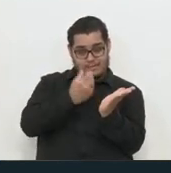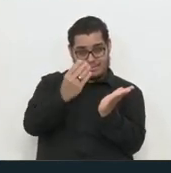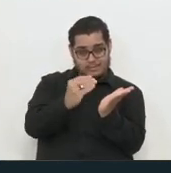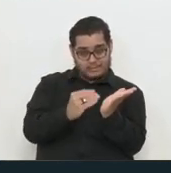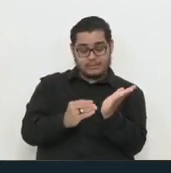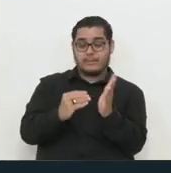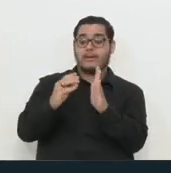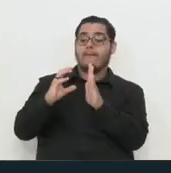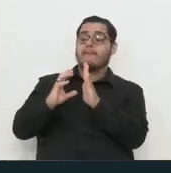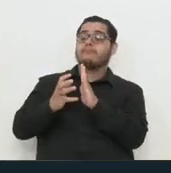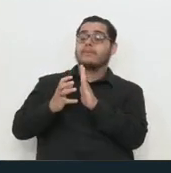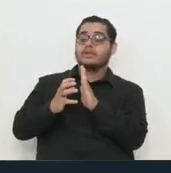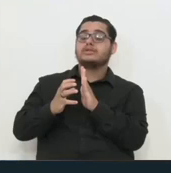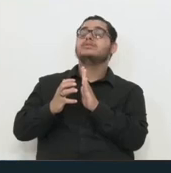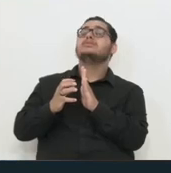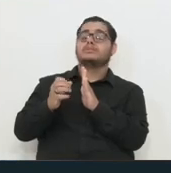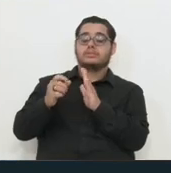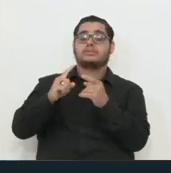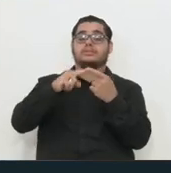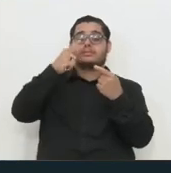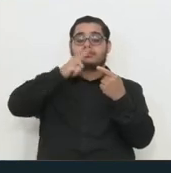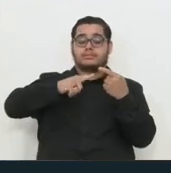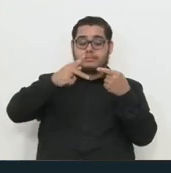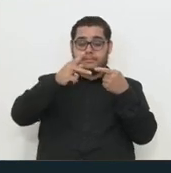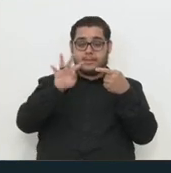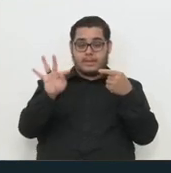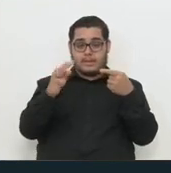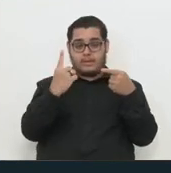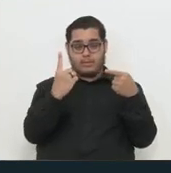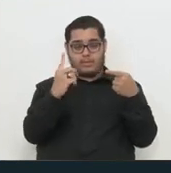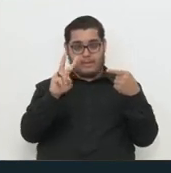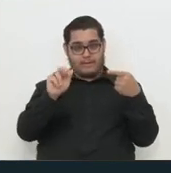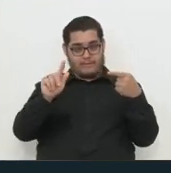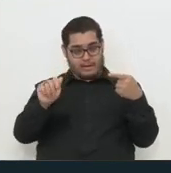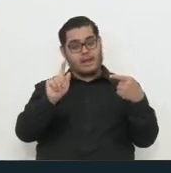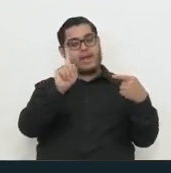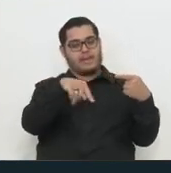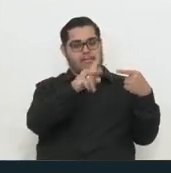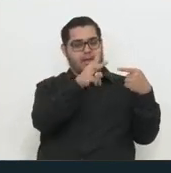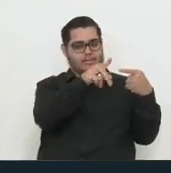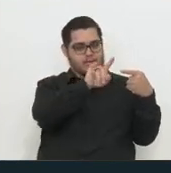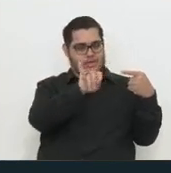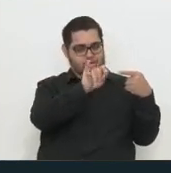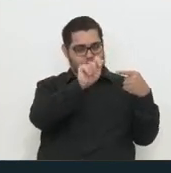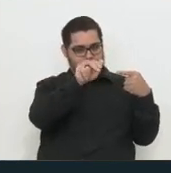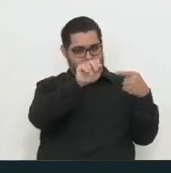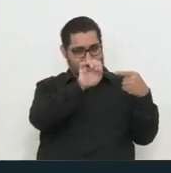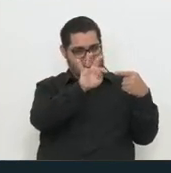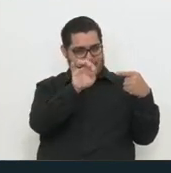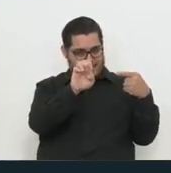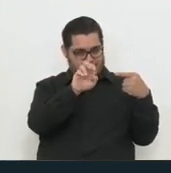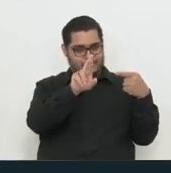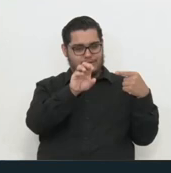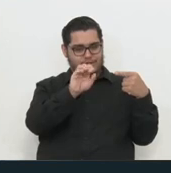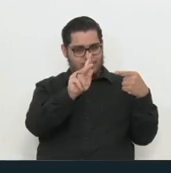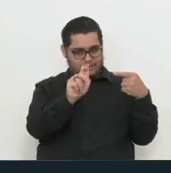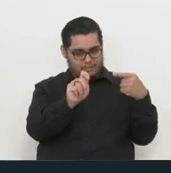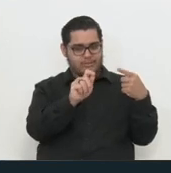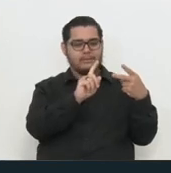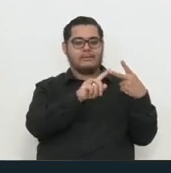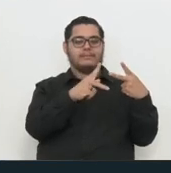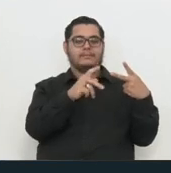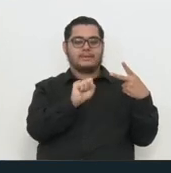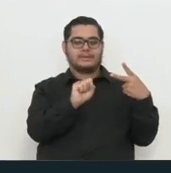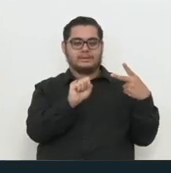garantida nesta comissão são Pt 1 já composta pela vereadora Janete Rocha Pietá PSD